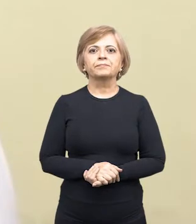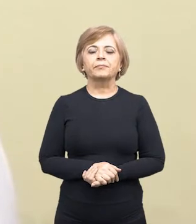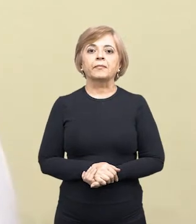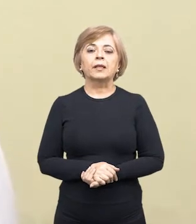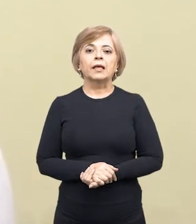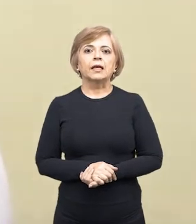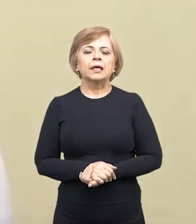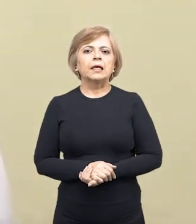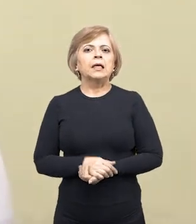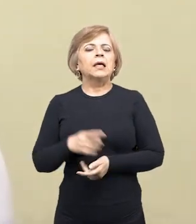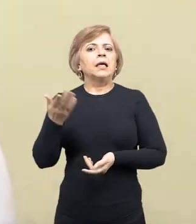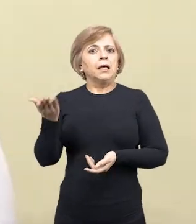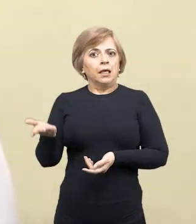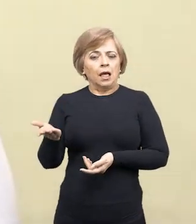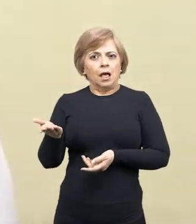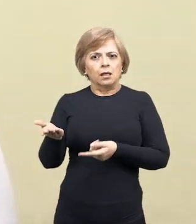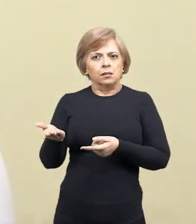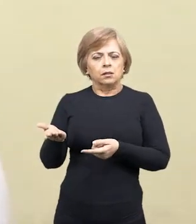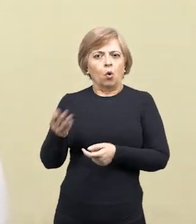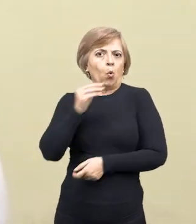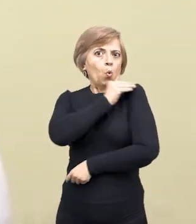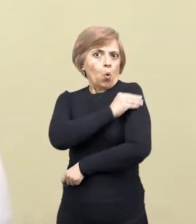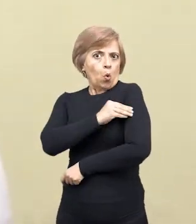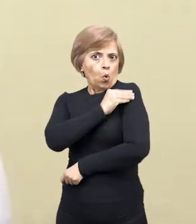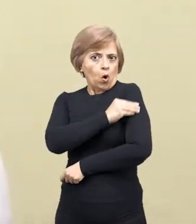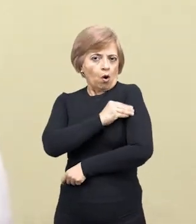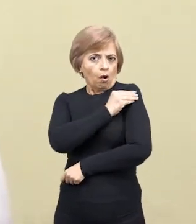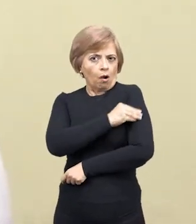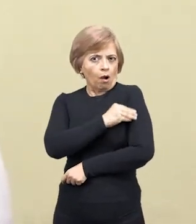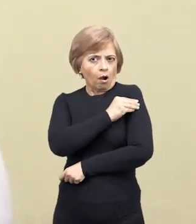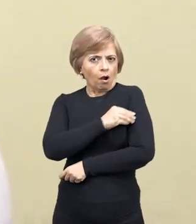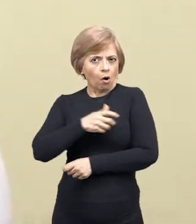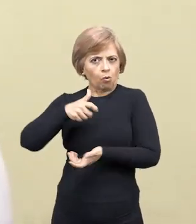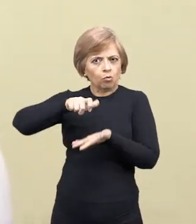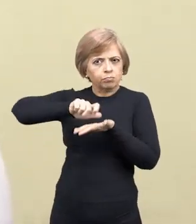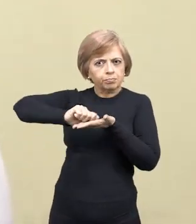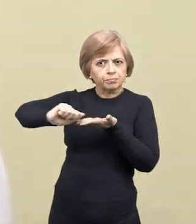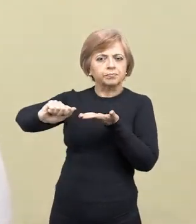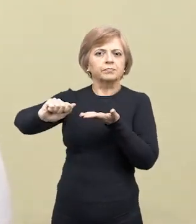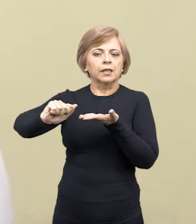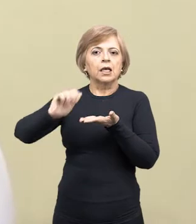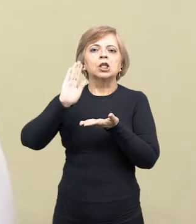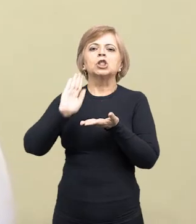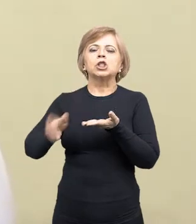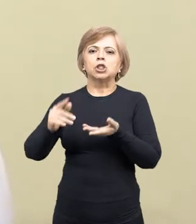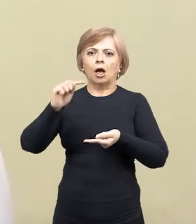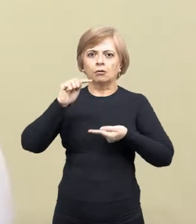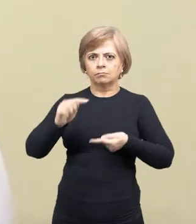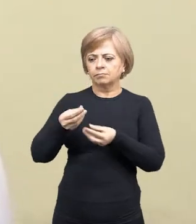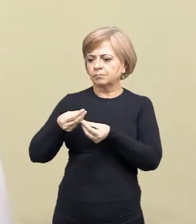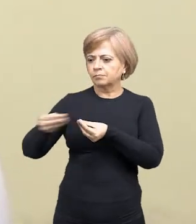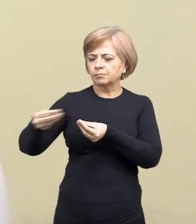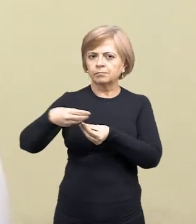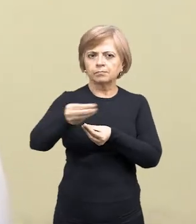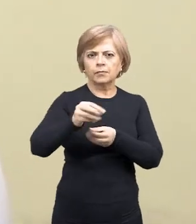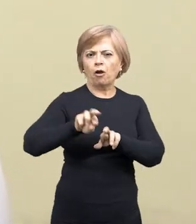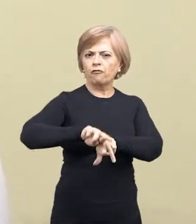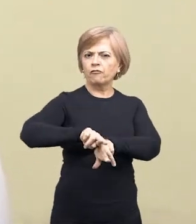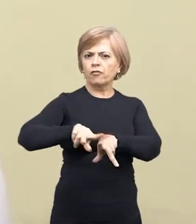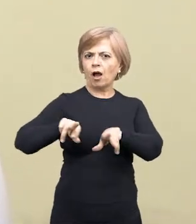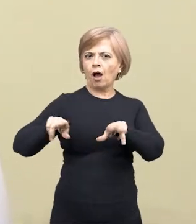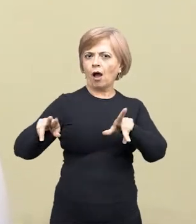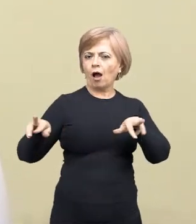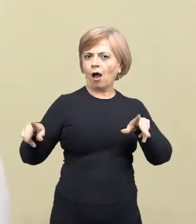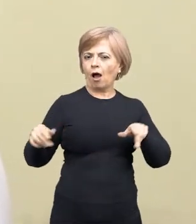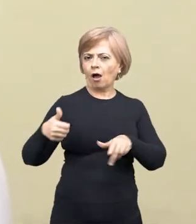Em relação ao álcool gel, foram já distribuídos pela Secretaria de Logística vários